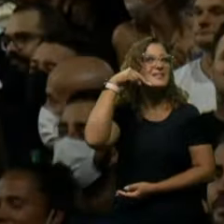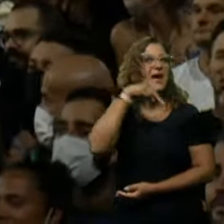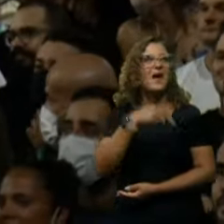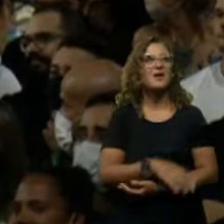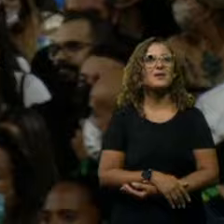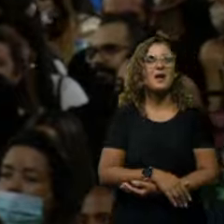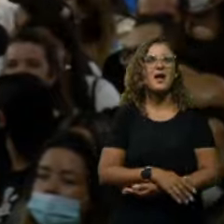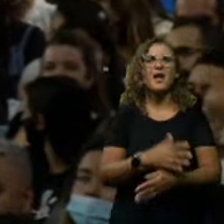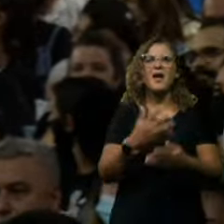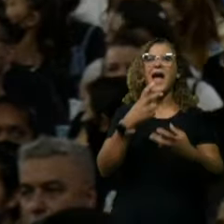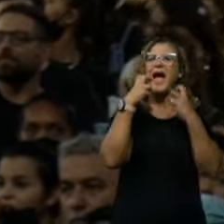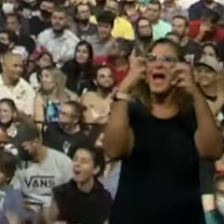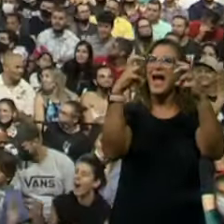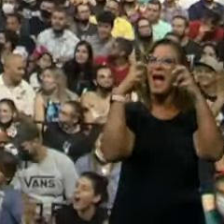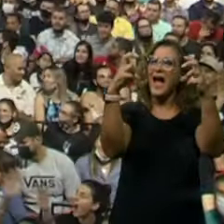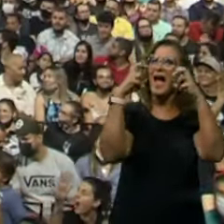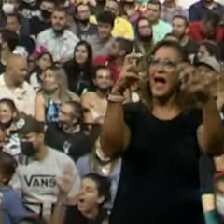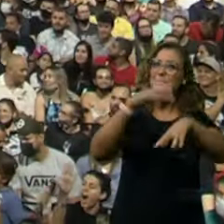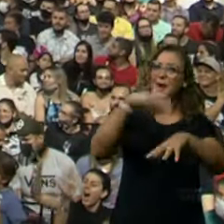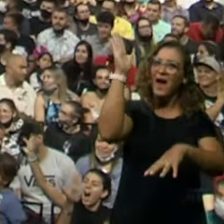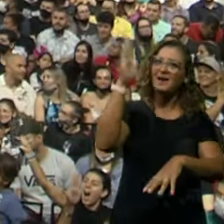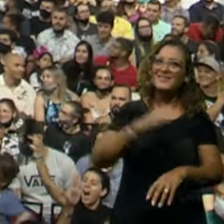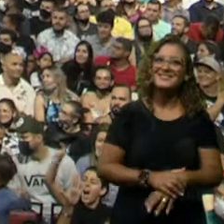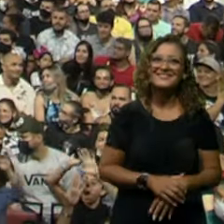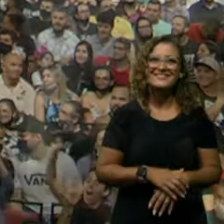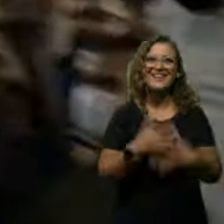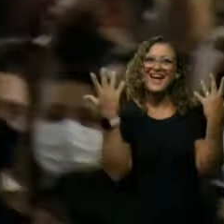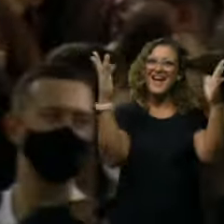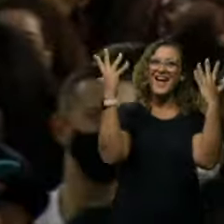e faz mais barulho não deu para ouvir